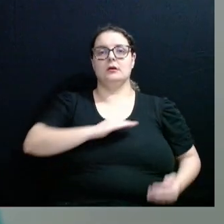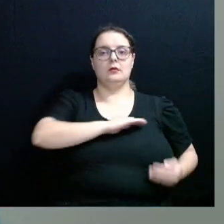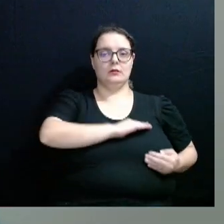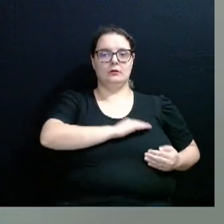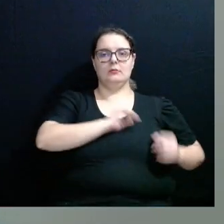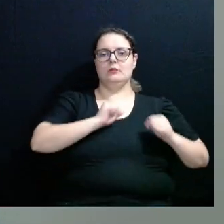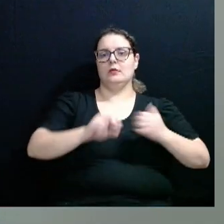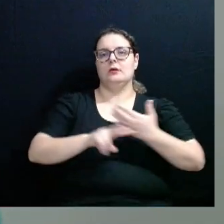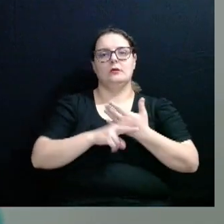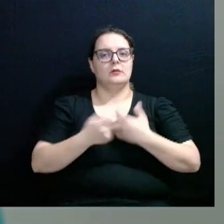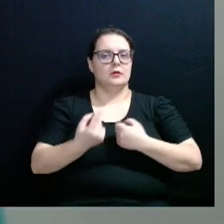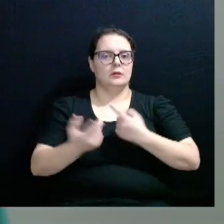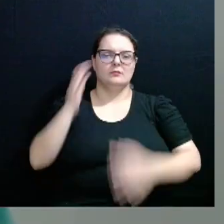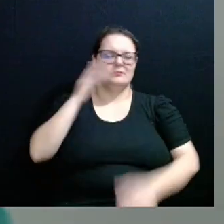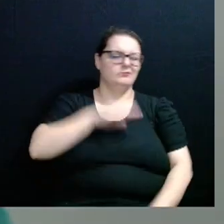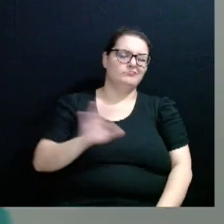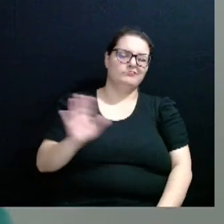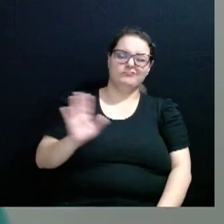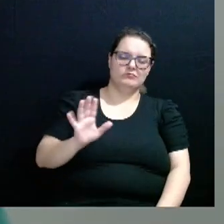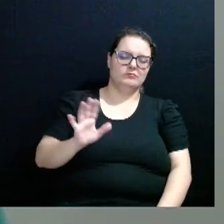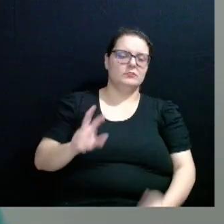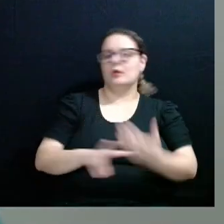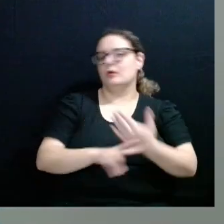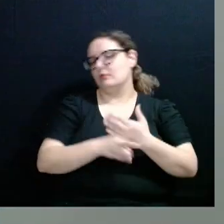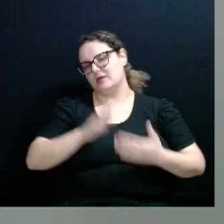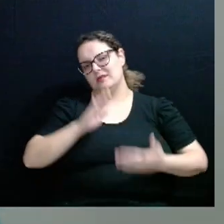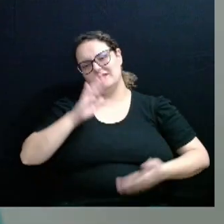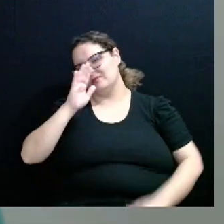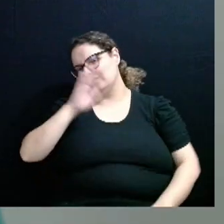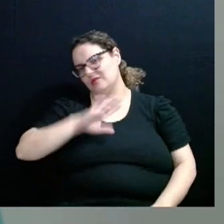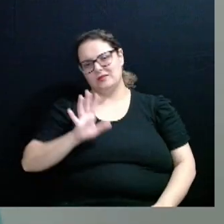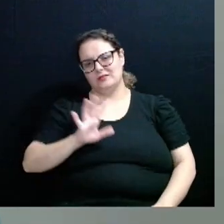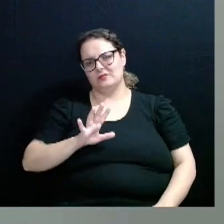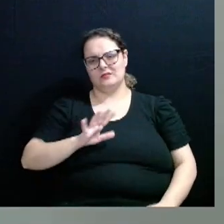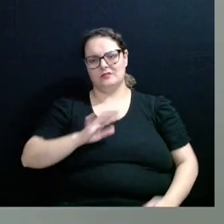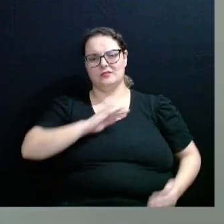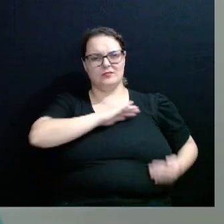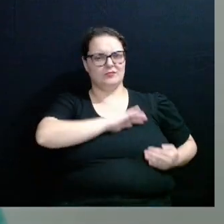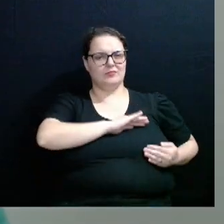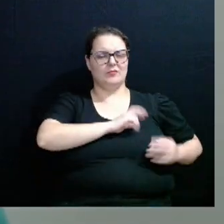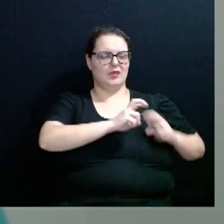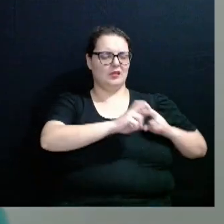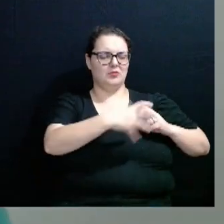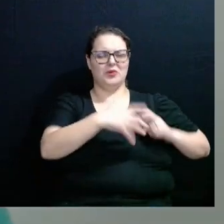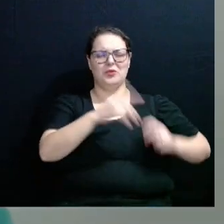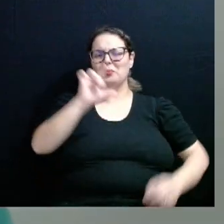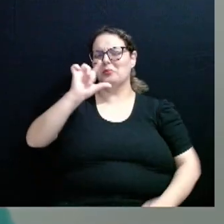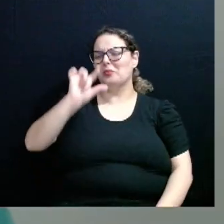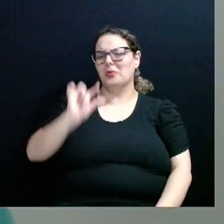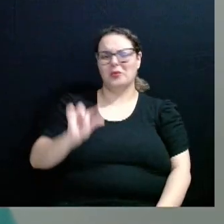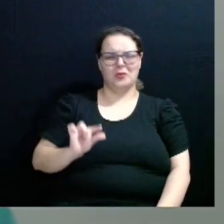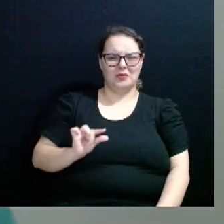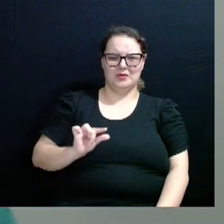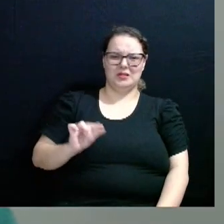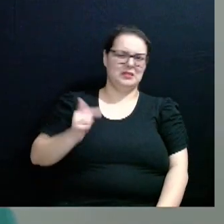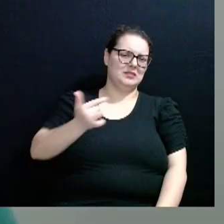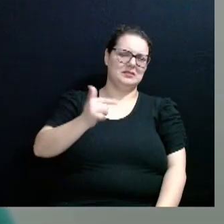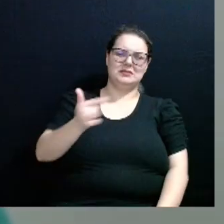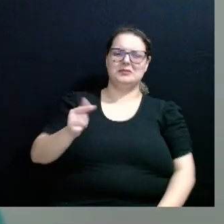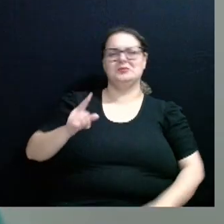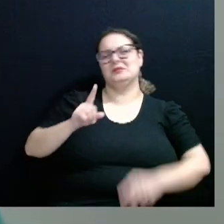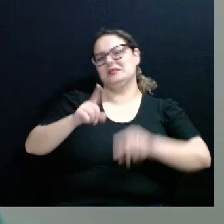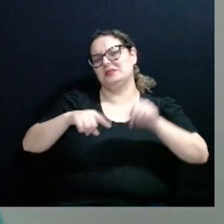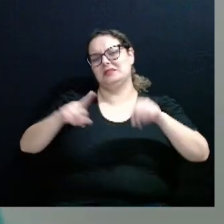Ela não causa mal, a quantidade de radiação numa mamografia é extremamente baixa, não tem alteração, né, destruição